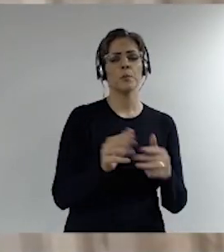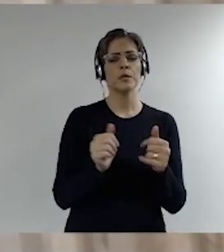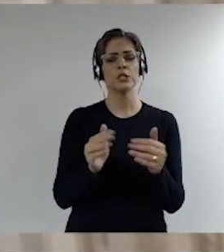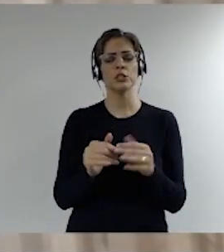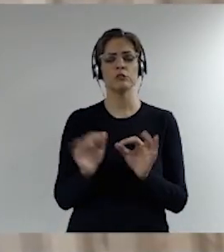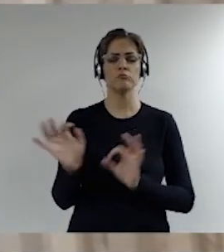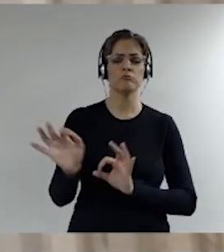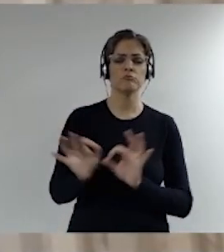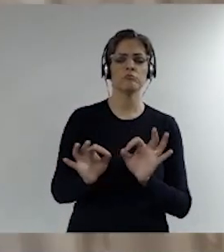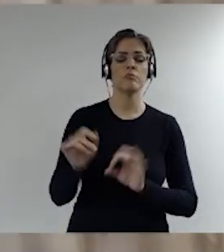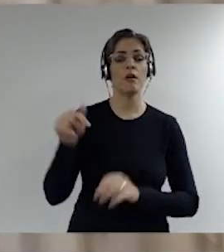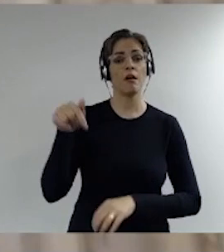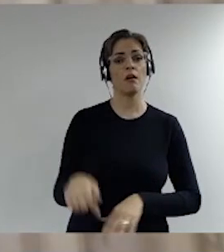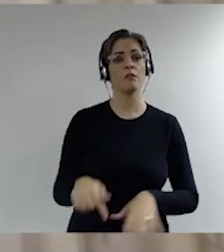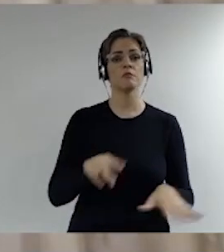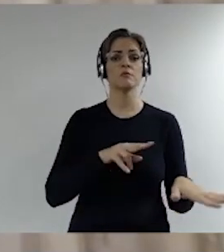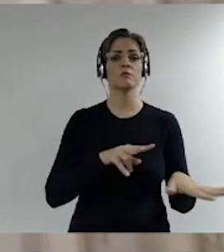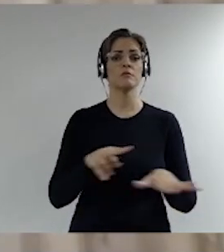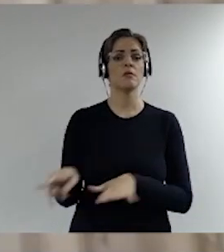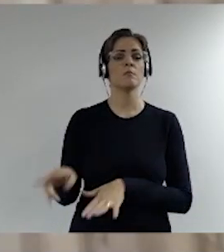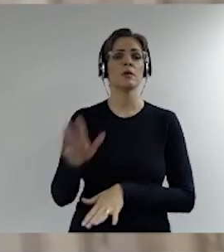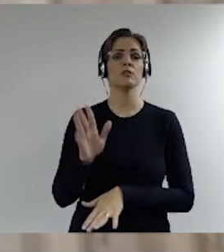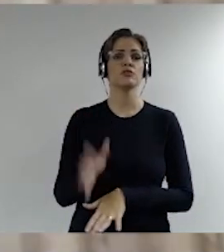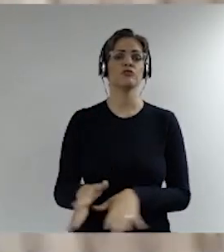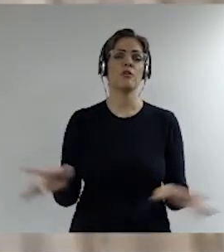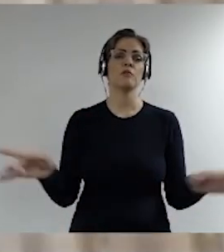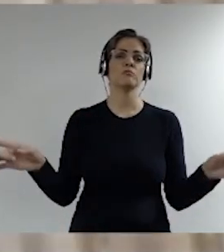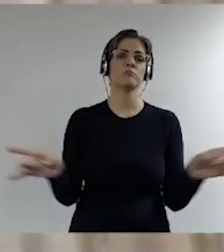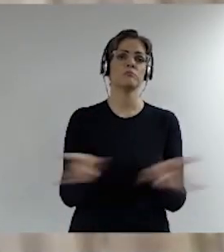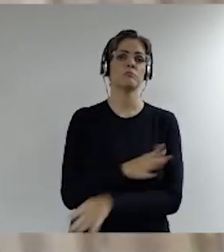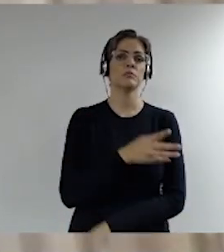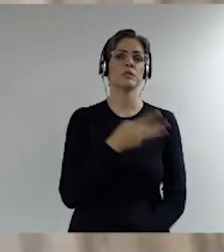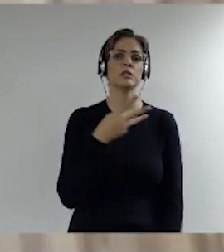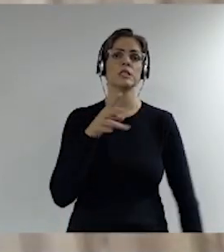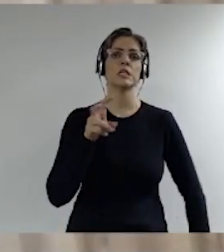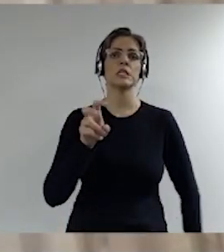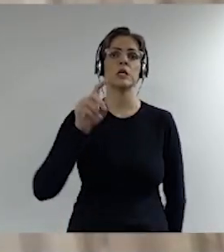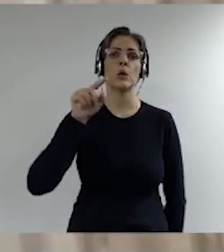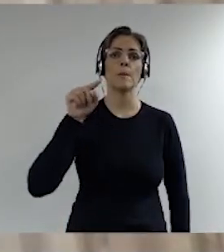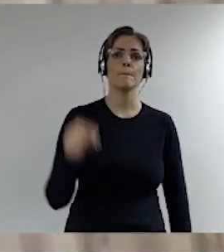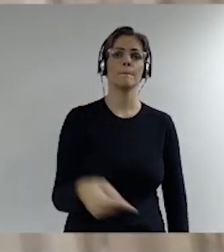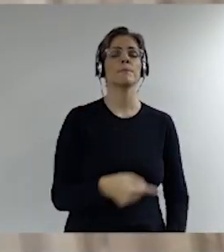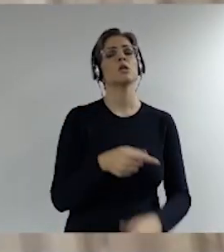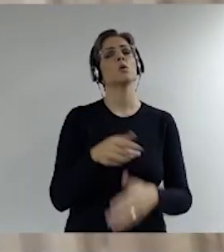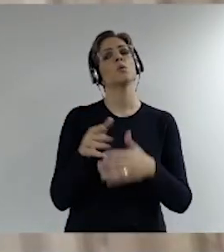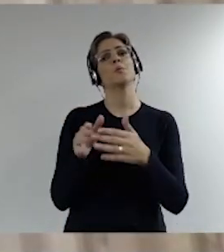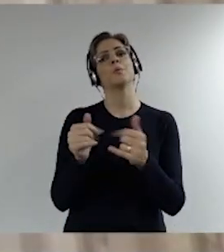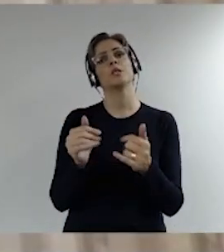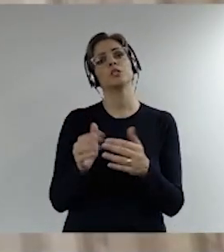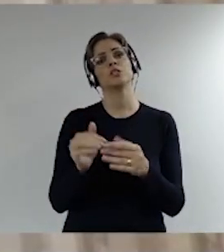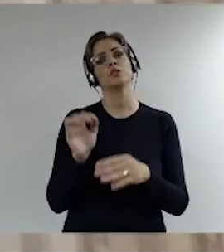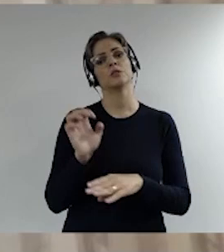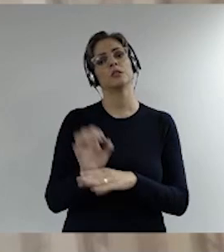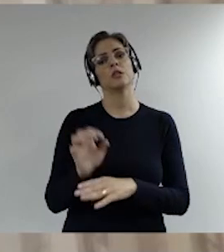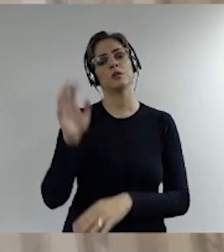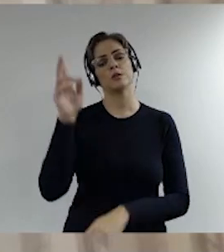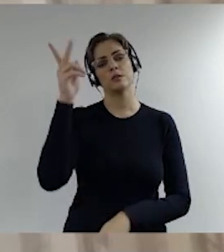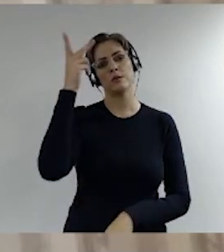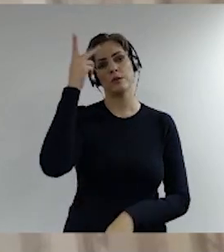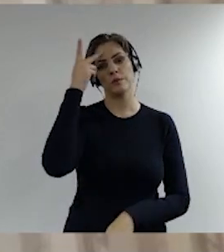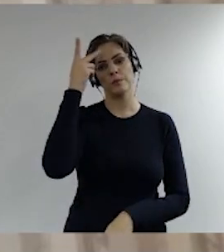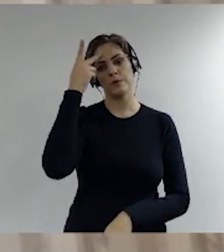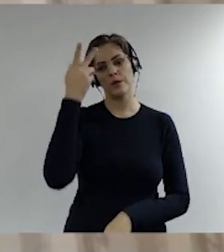esta semana atingimos a marca de 35 mil pedidos da Advocacia do Estado de São Paulo.